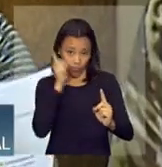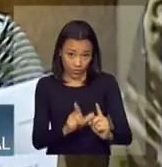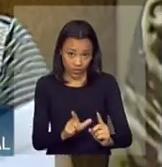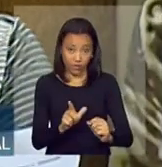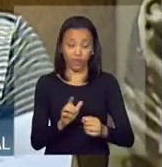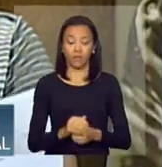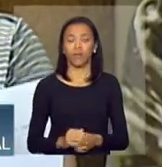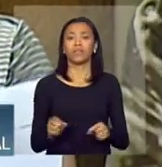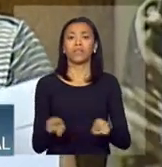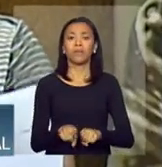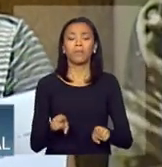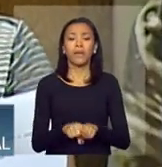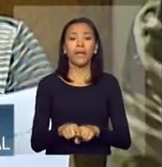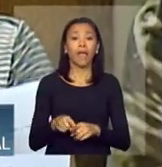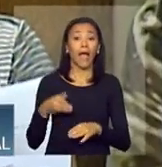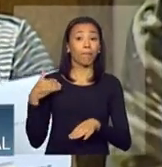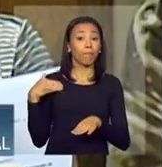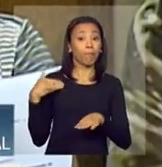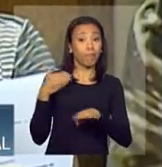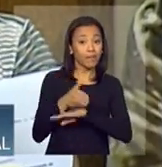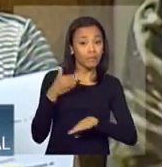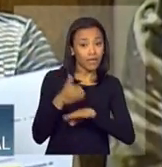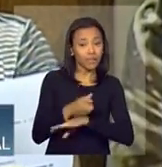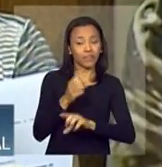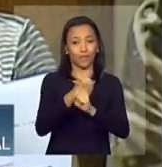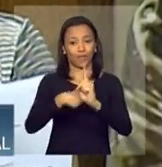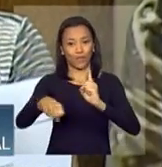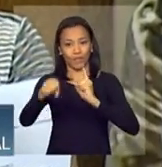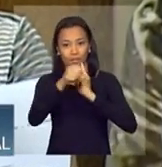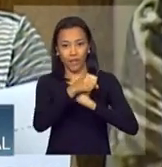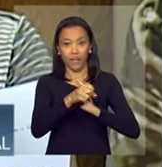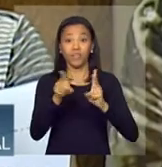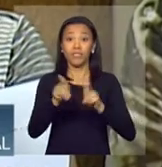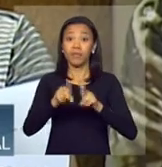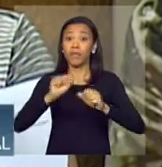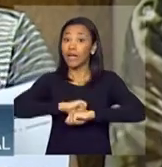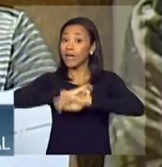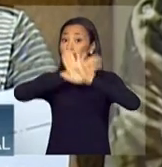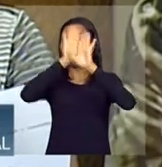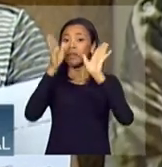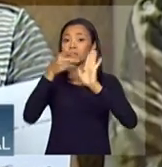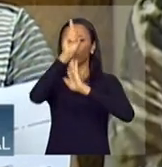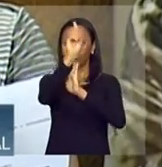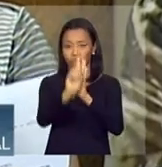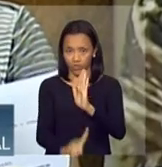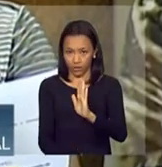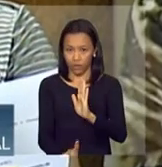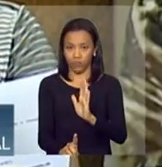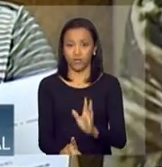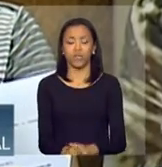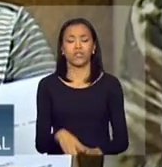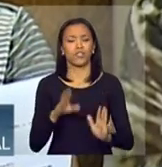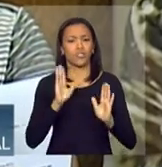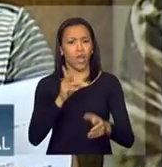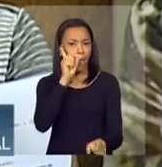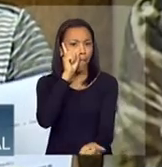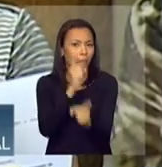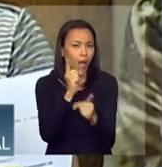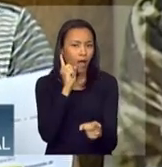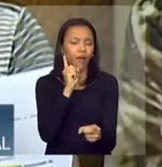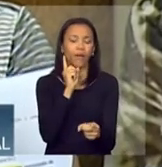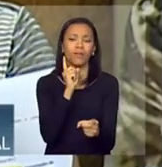A participação da sociedade civil e a exigibilidade dos direitos. Foi constatado que a dimensão